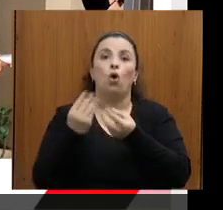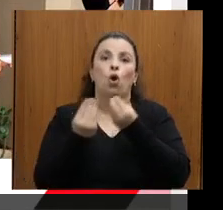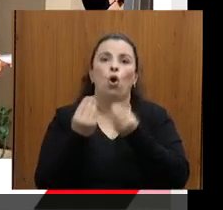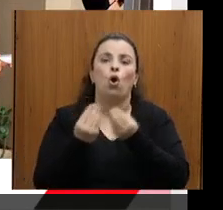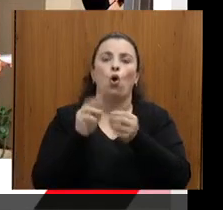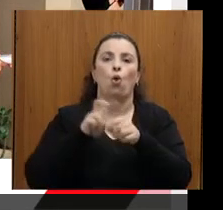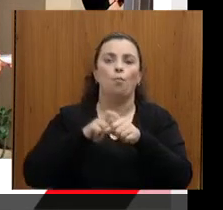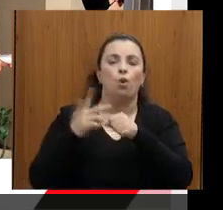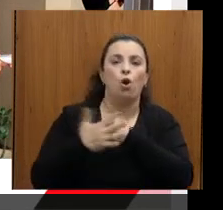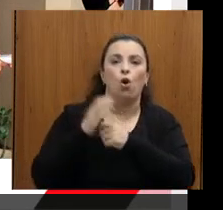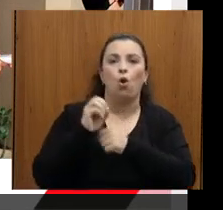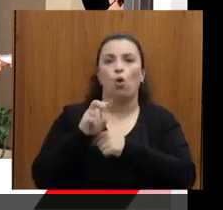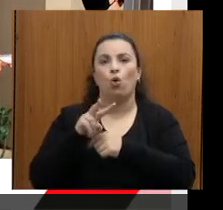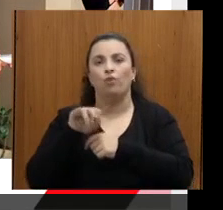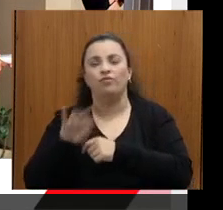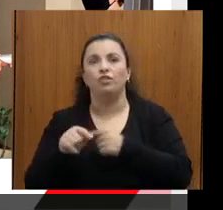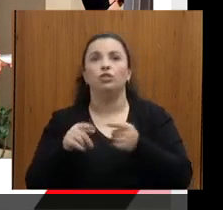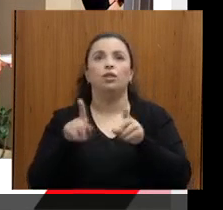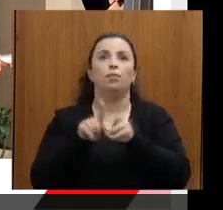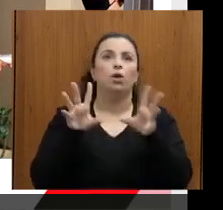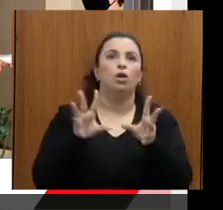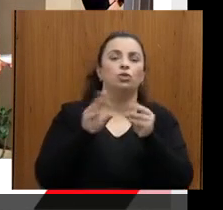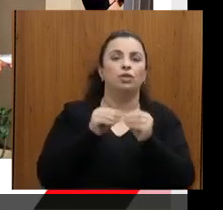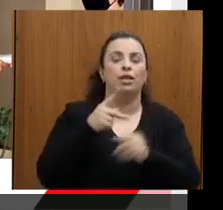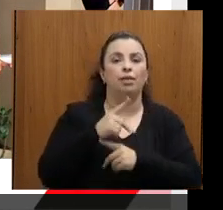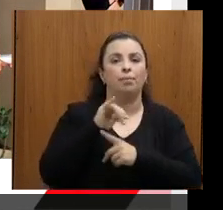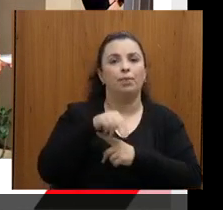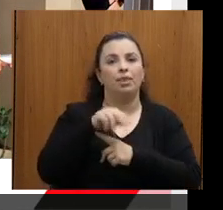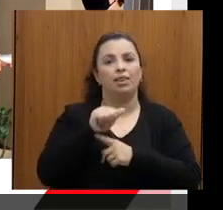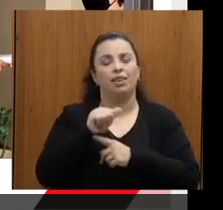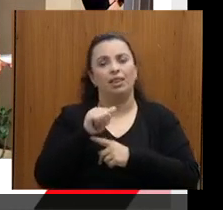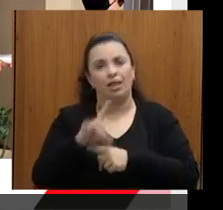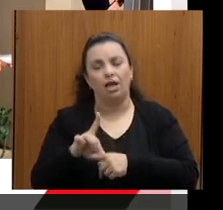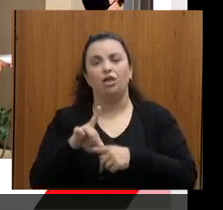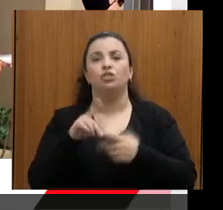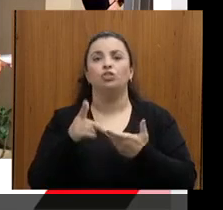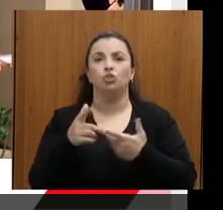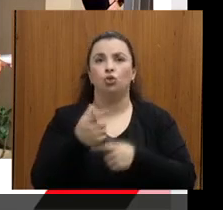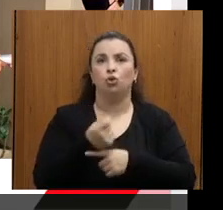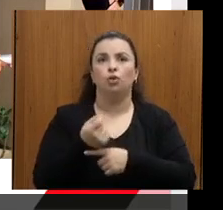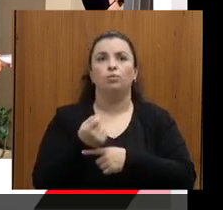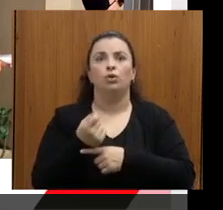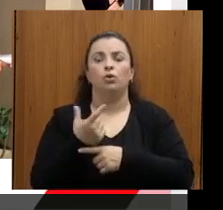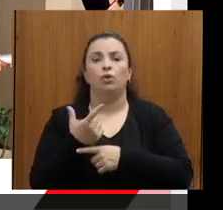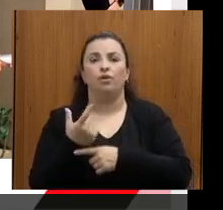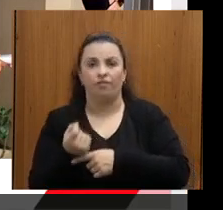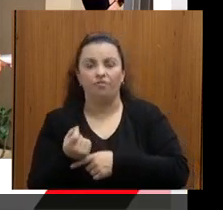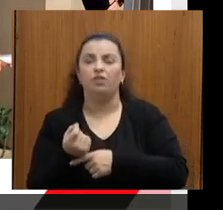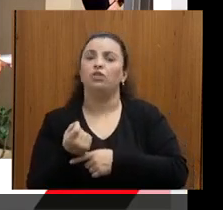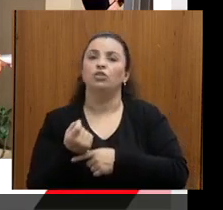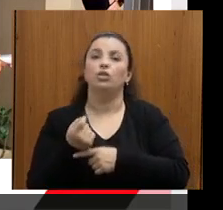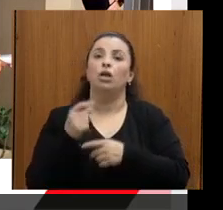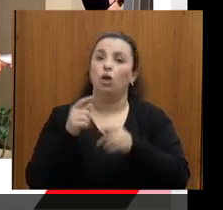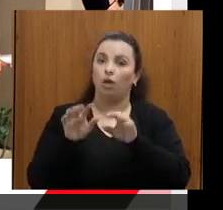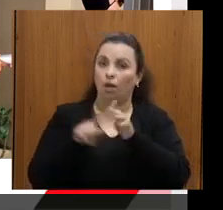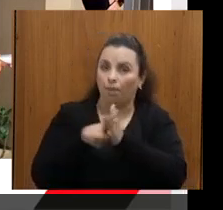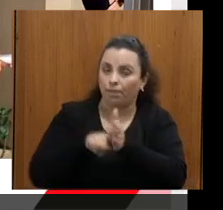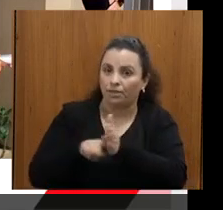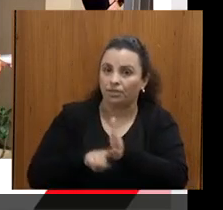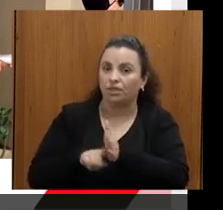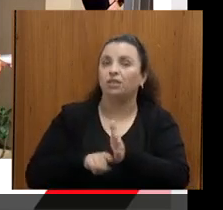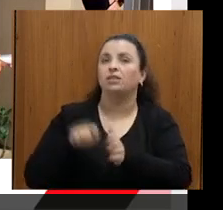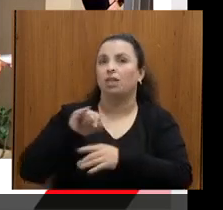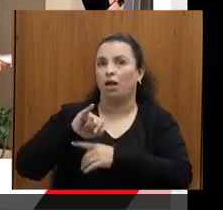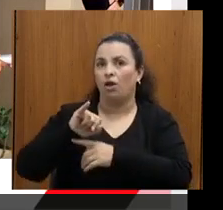da PNAD COVID em 2020 foi um informativo da Fundação João Pinheiro, a investigação dos óbitos no Brasil no contexto da pandemia foi um